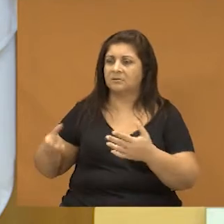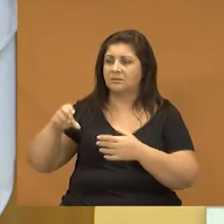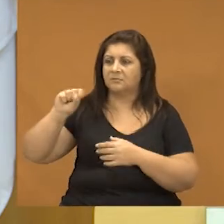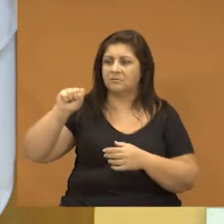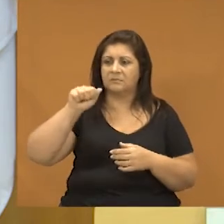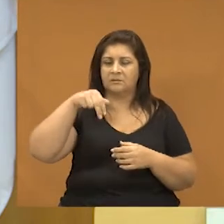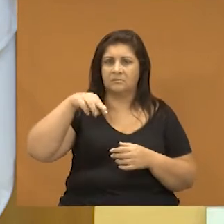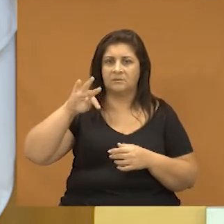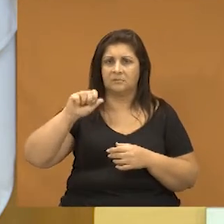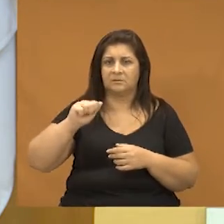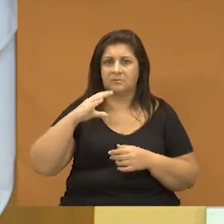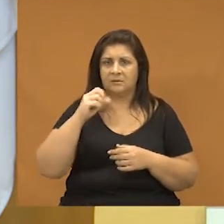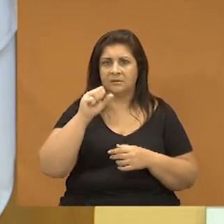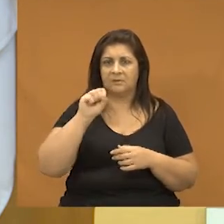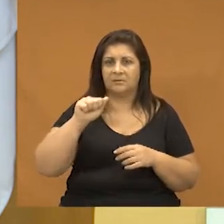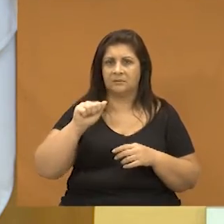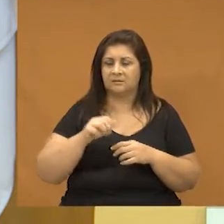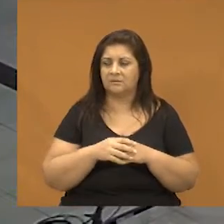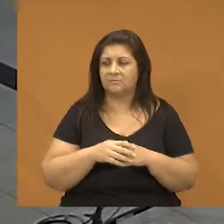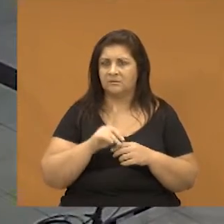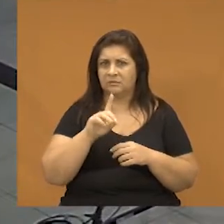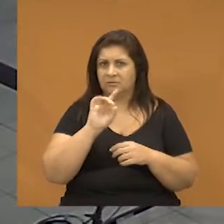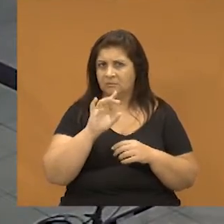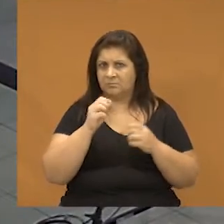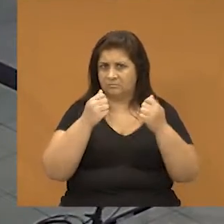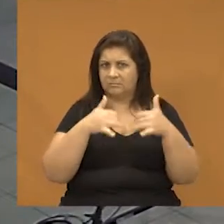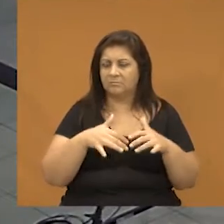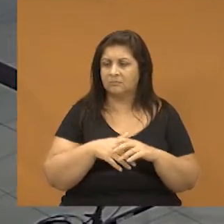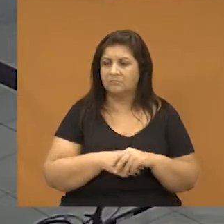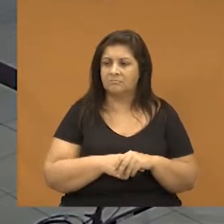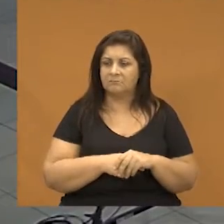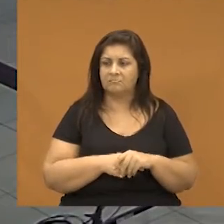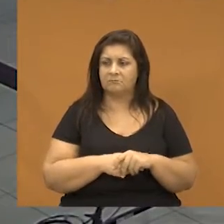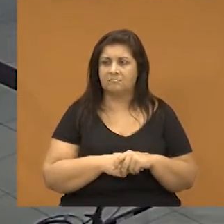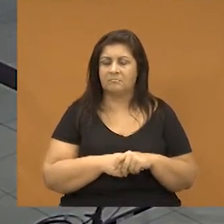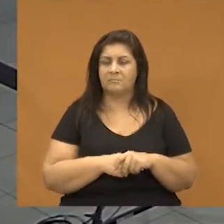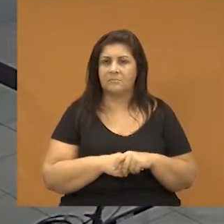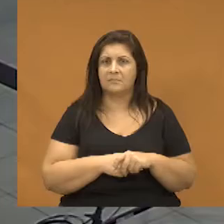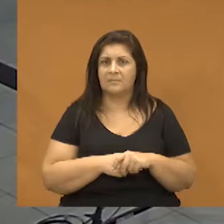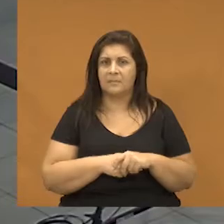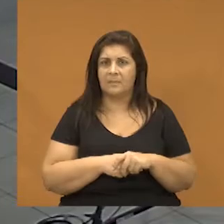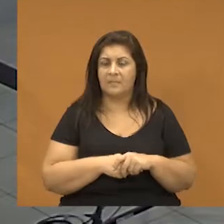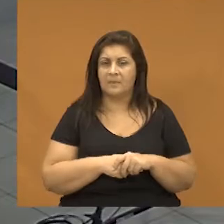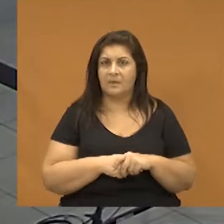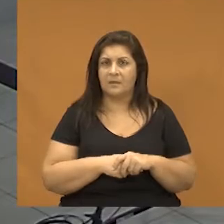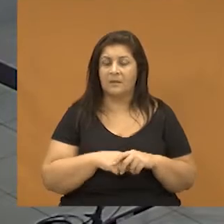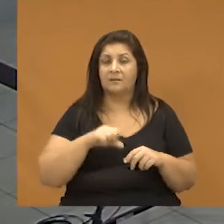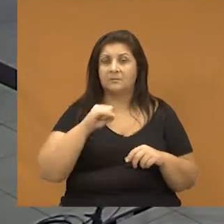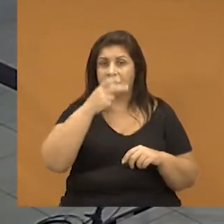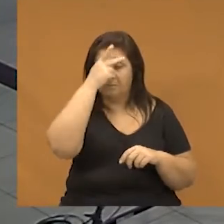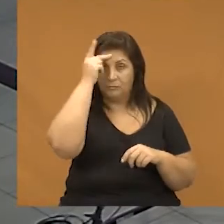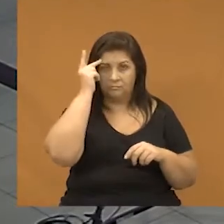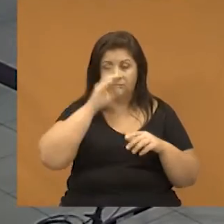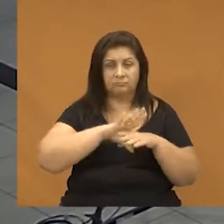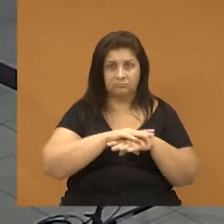na Santa Casa. Pode falar. Só uma parte, só para esclarecimento, porque eu vou votar nesse projeto. Quando o paciente